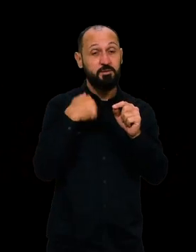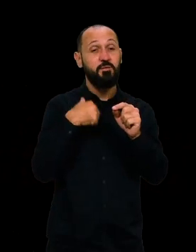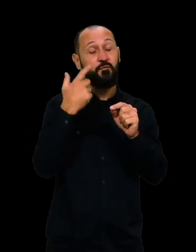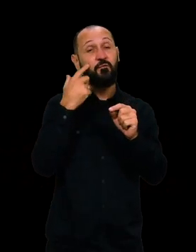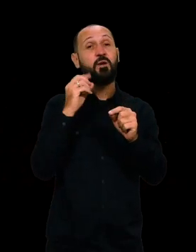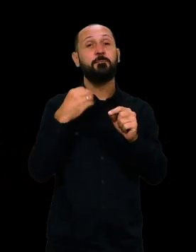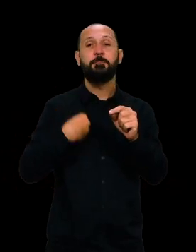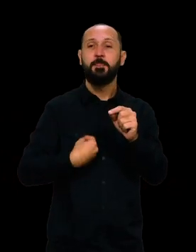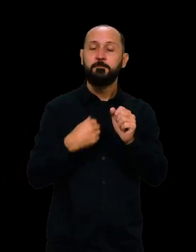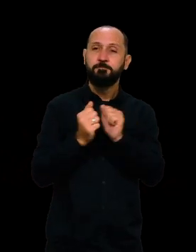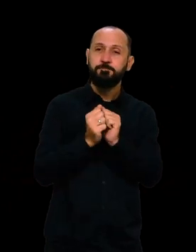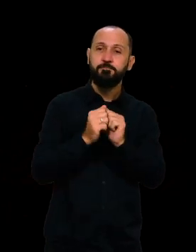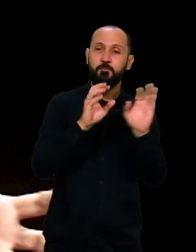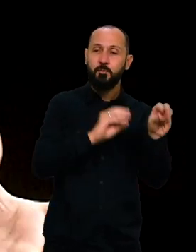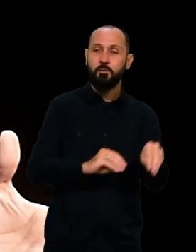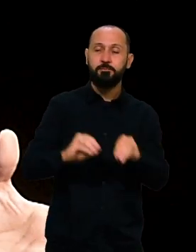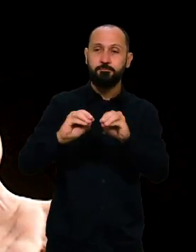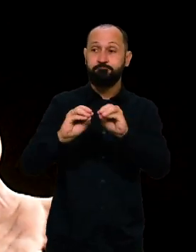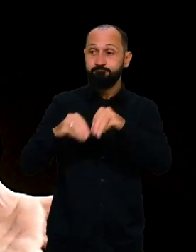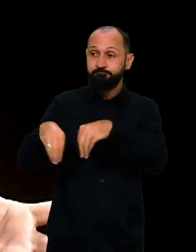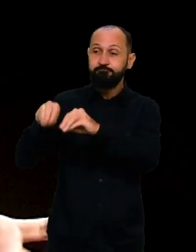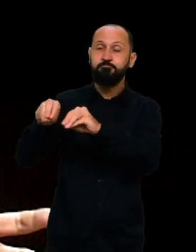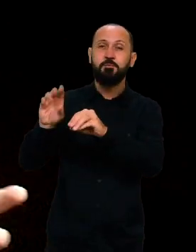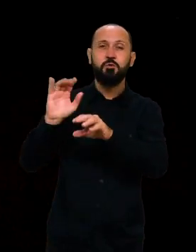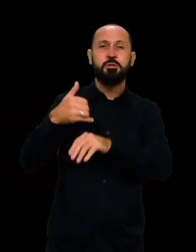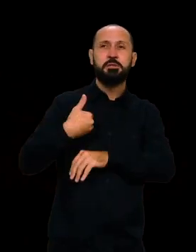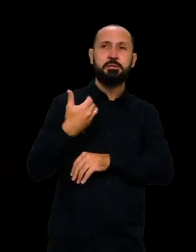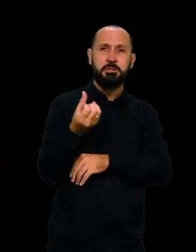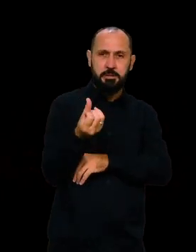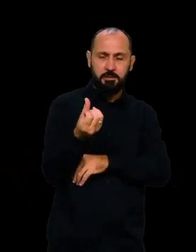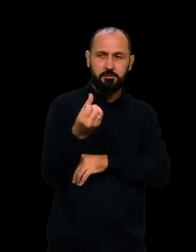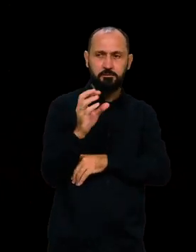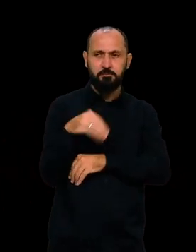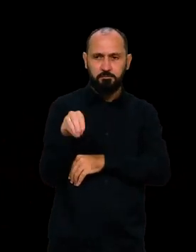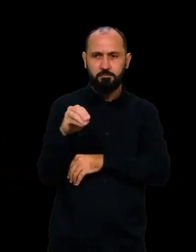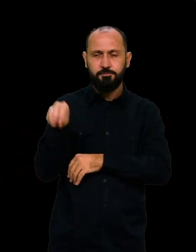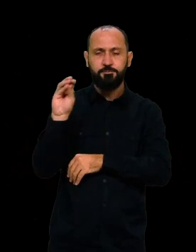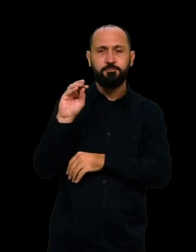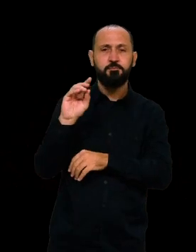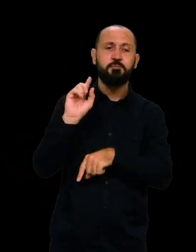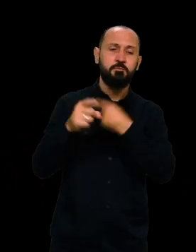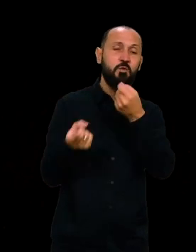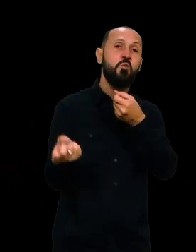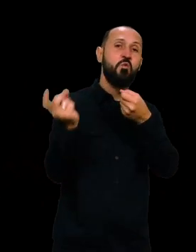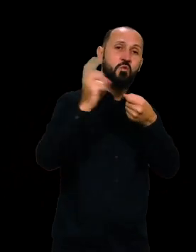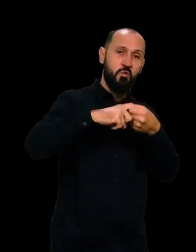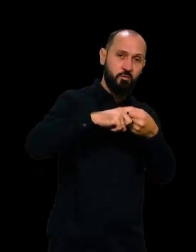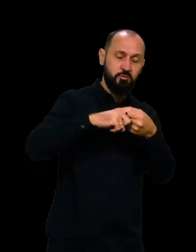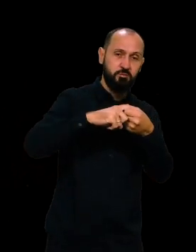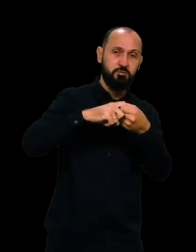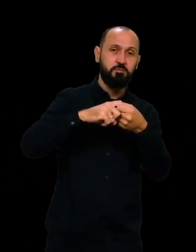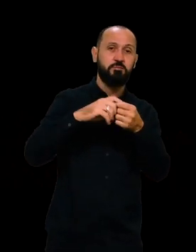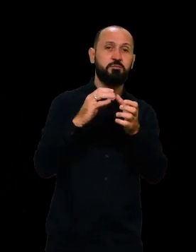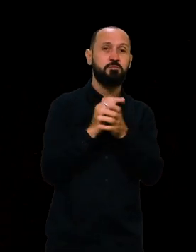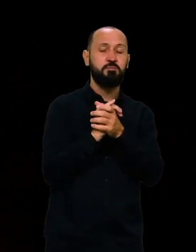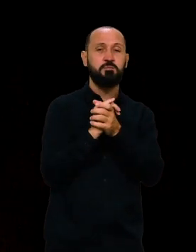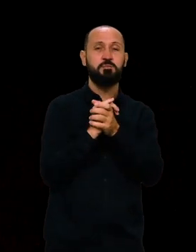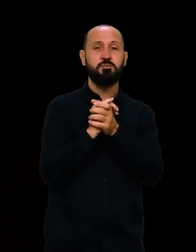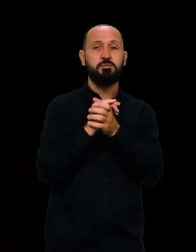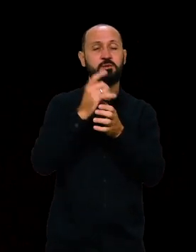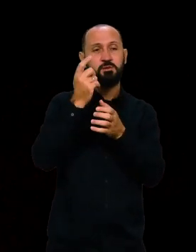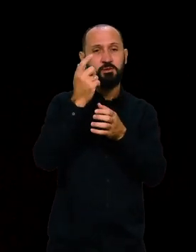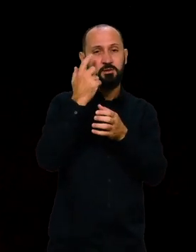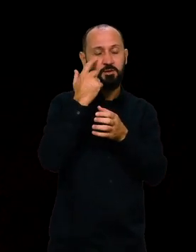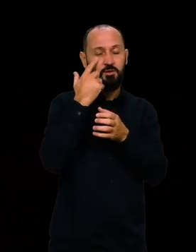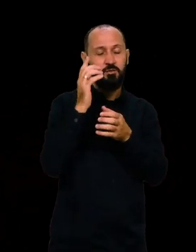na área rural, e a gente vivia muito fazendo por isso, ele ia migrando de lugares, mas ele ficou muito tempo, foram 6 anos, né? E depois eu retorno para Ponta